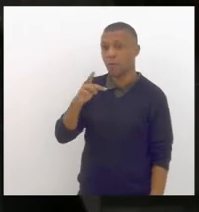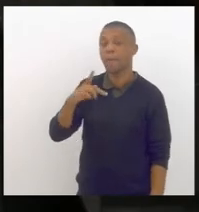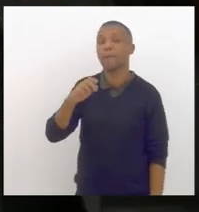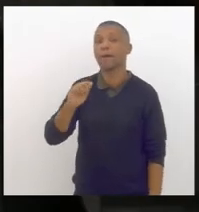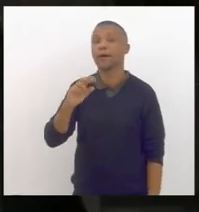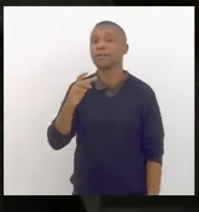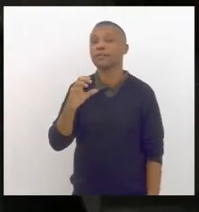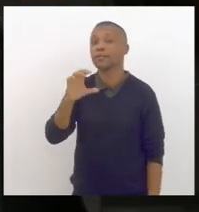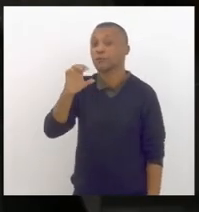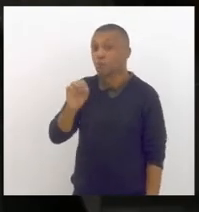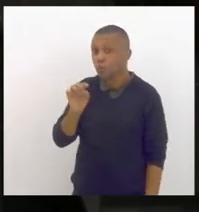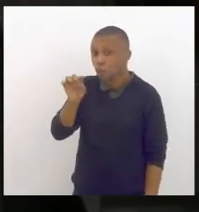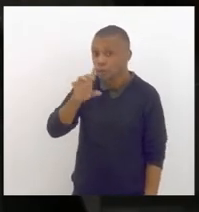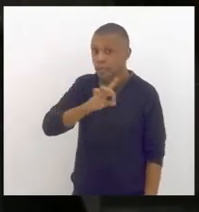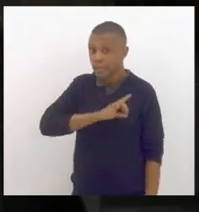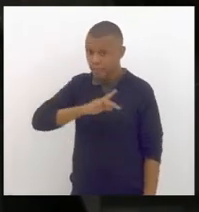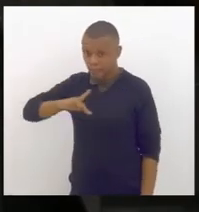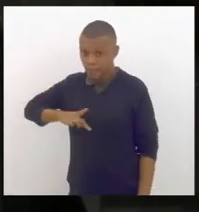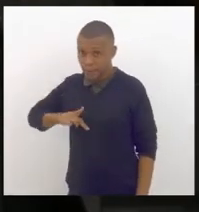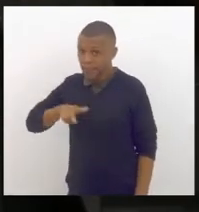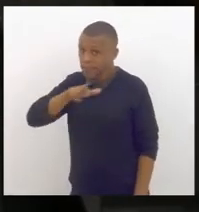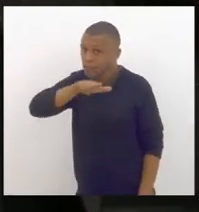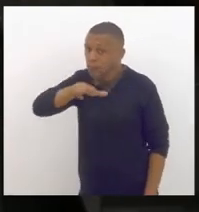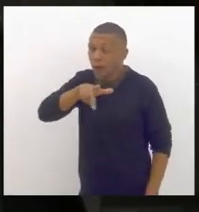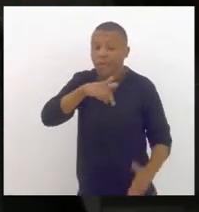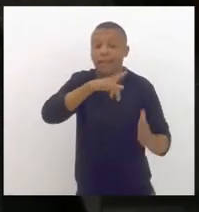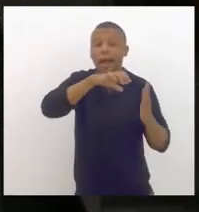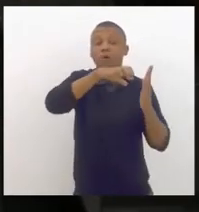não o do Senado Federal.